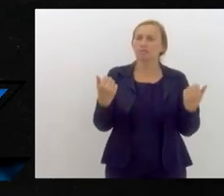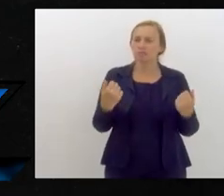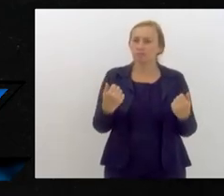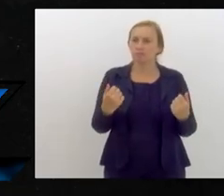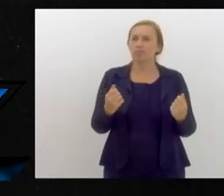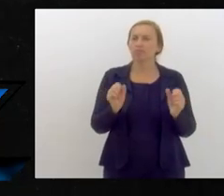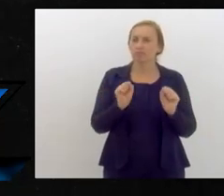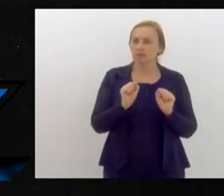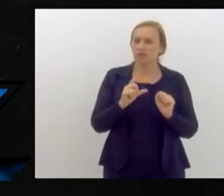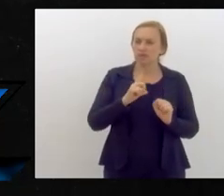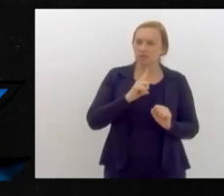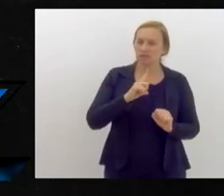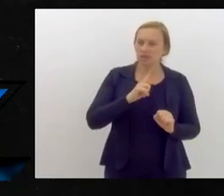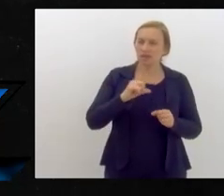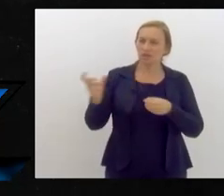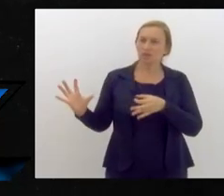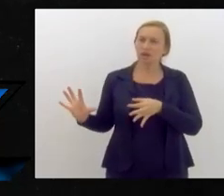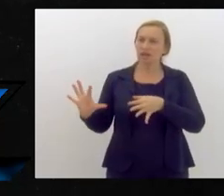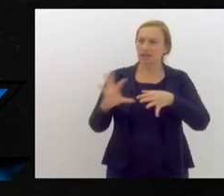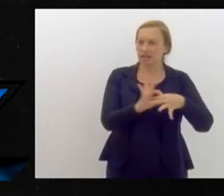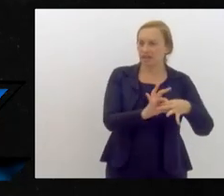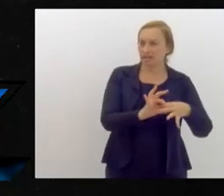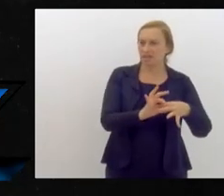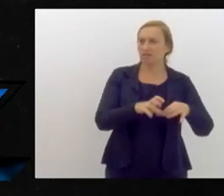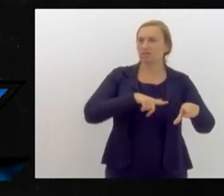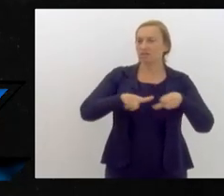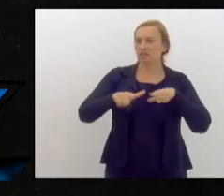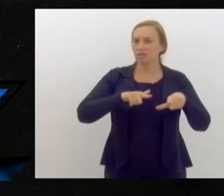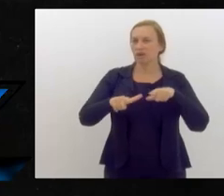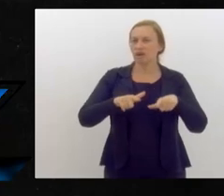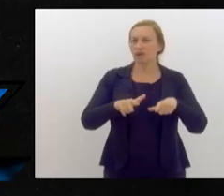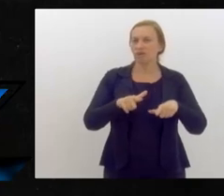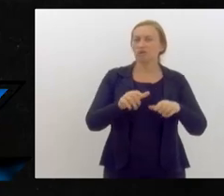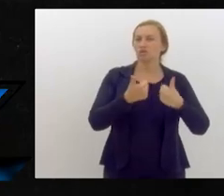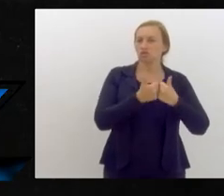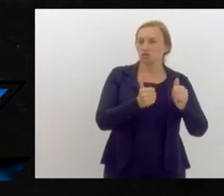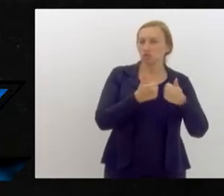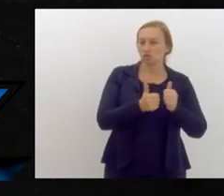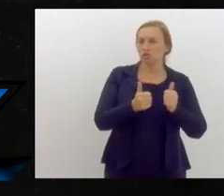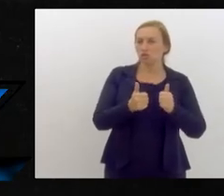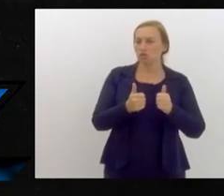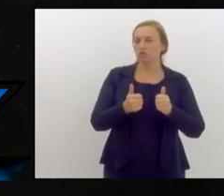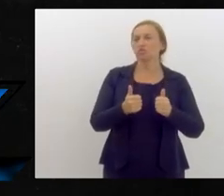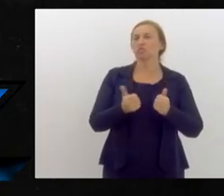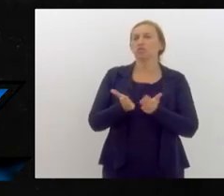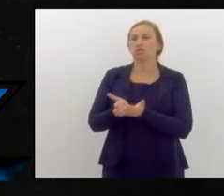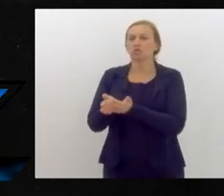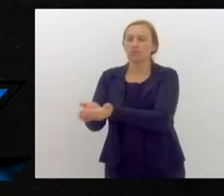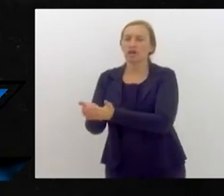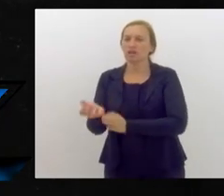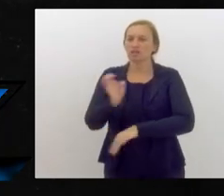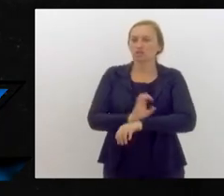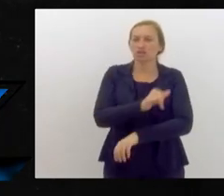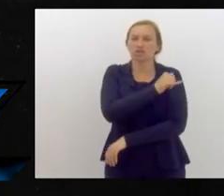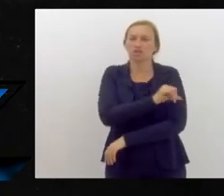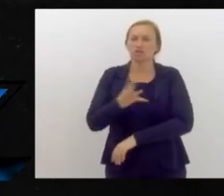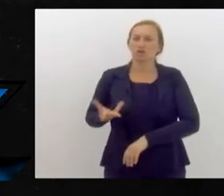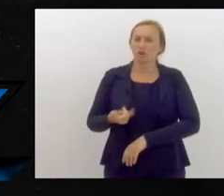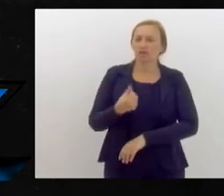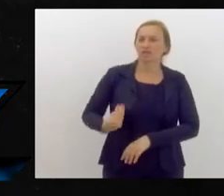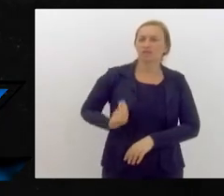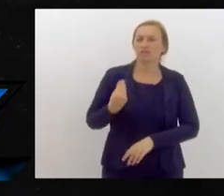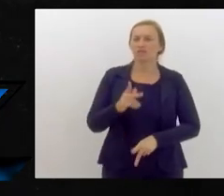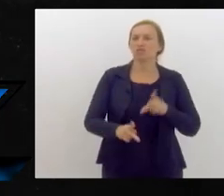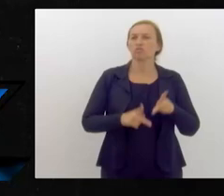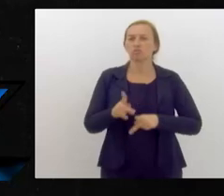terminal interligando os serviços rodoviários e a coviários no estado do Rio de Janeiro para dar qualidade de vida